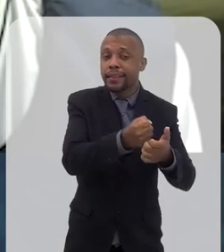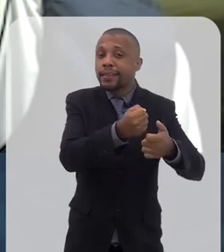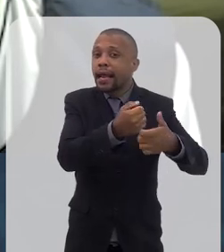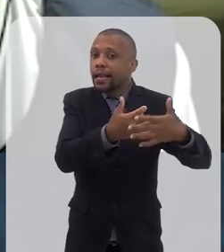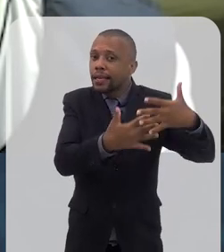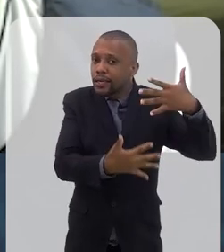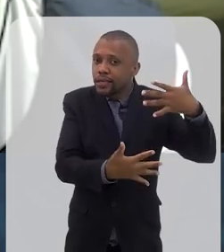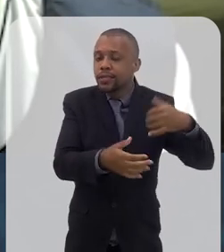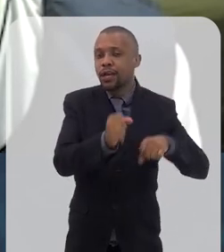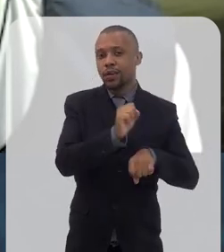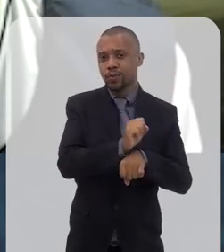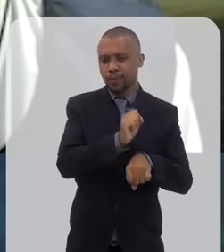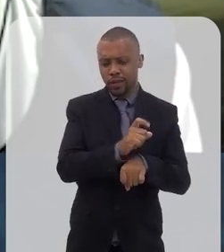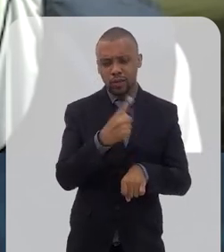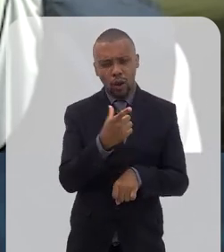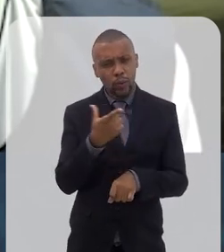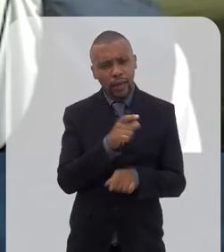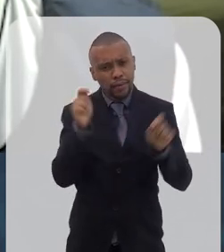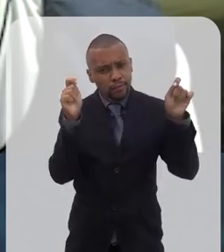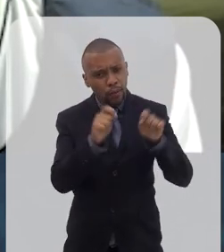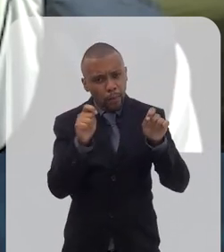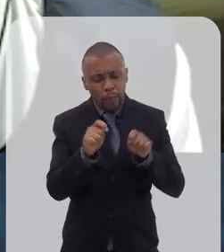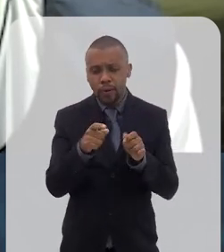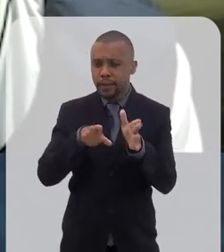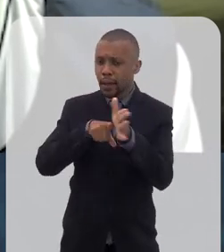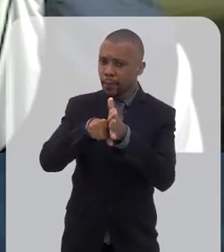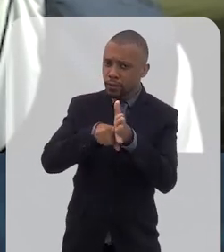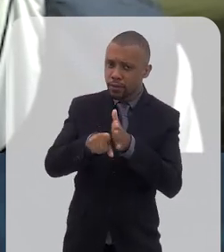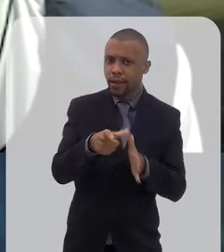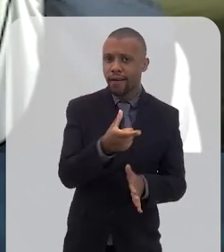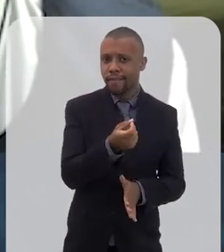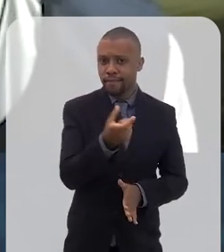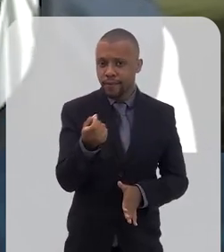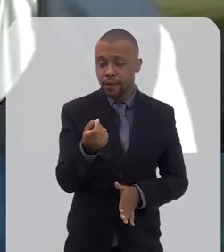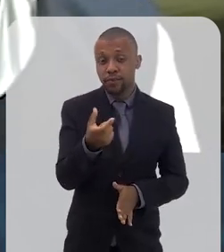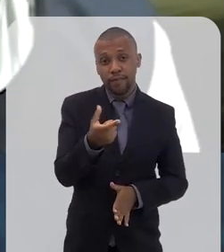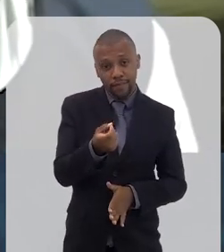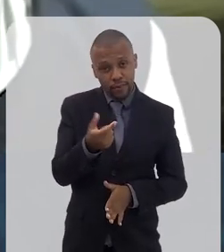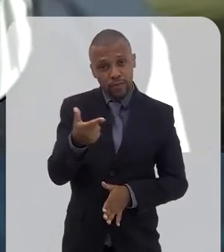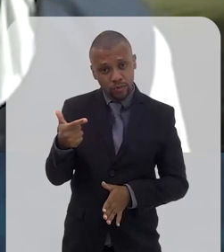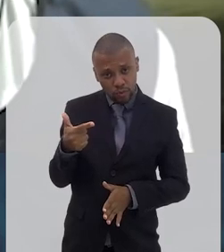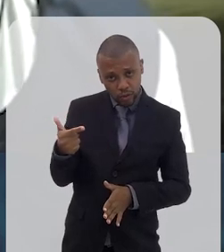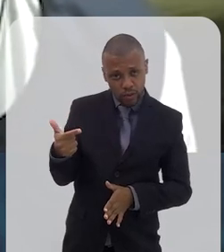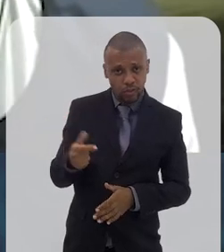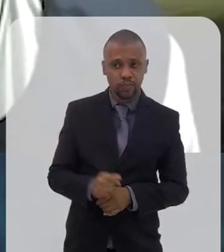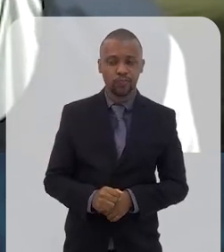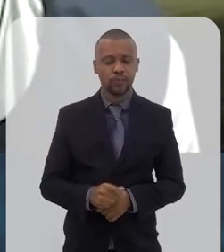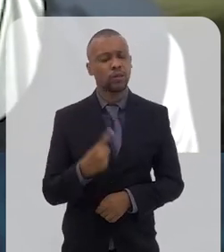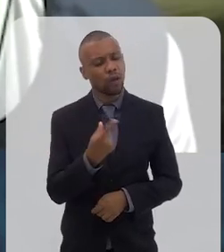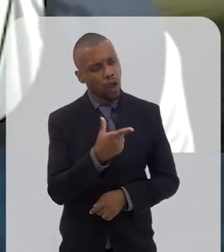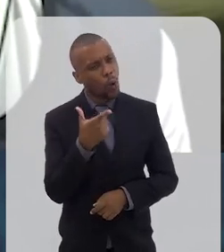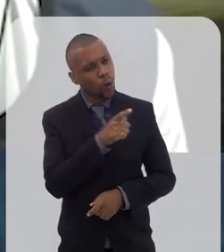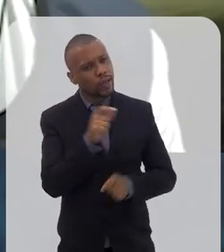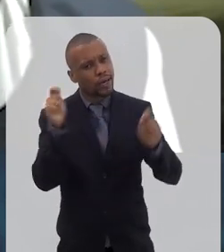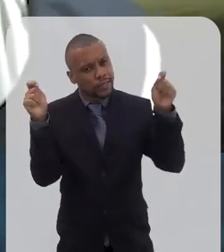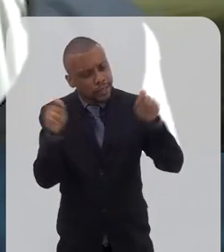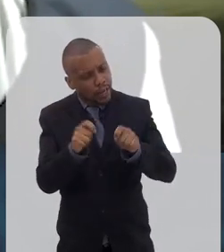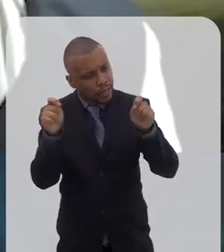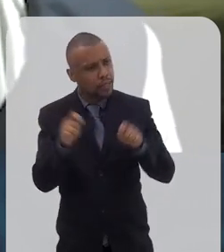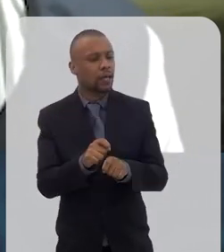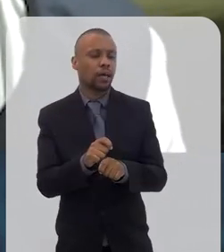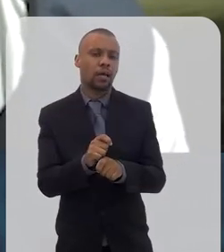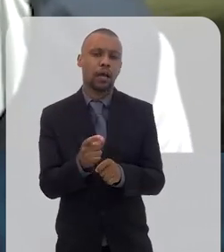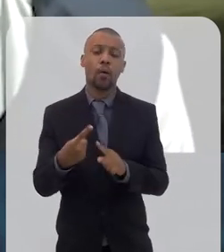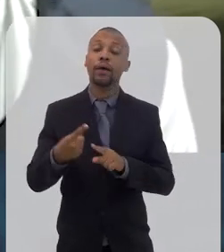na lista de espera, aí a gente vai conseguir dar conta do censo 2022? Não, Geisa, a gente consegue dar conta,